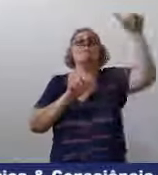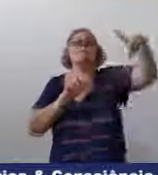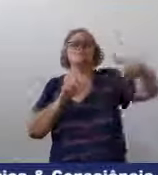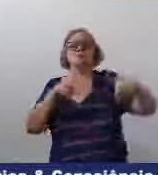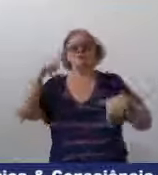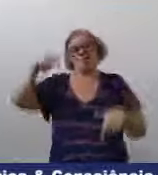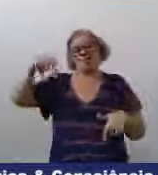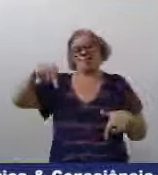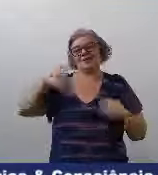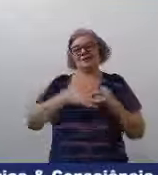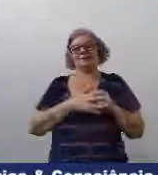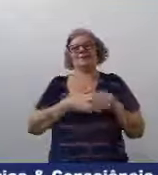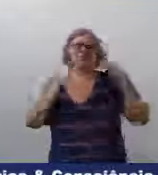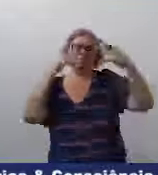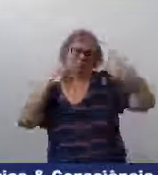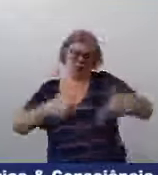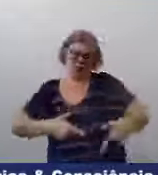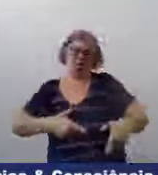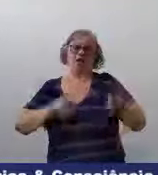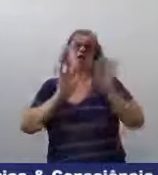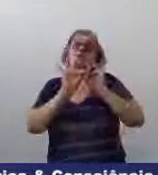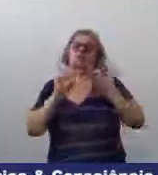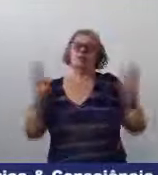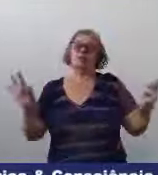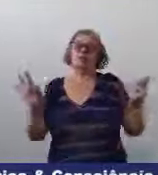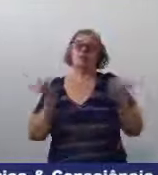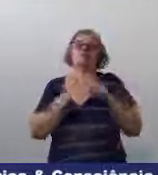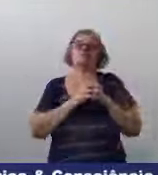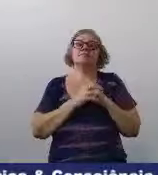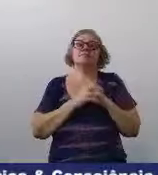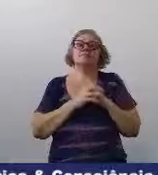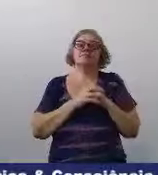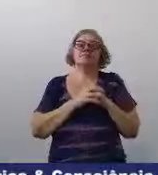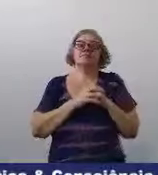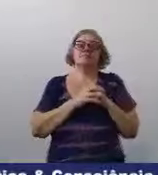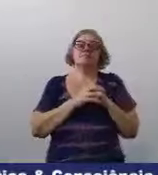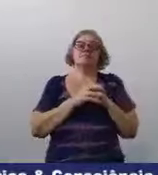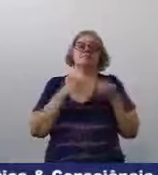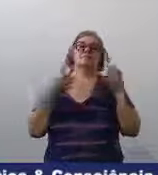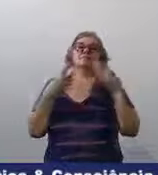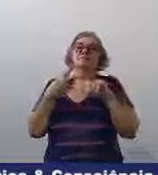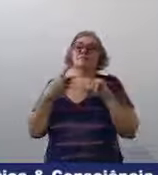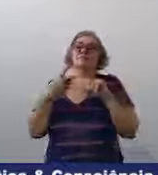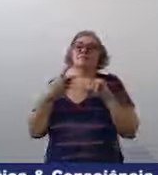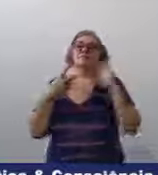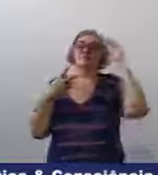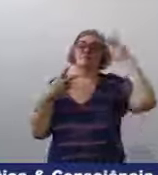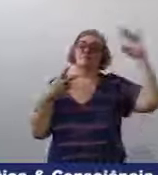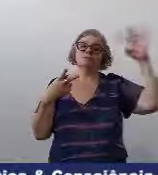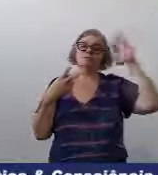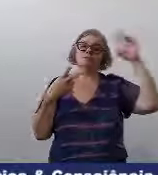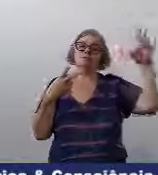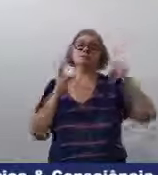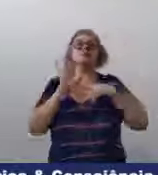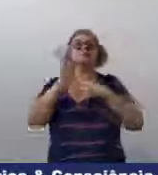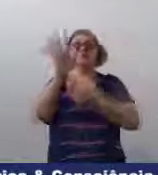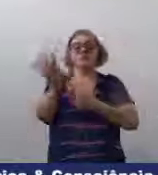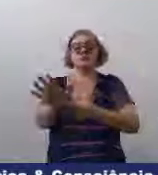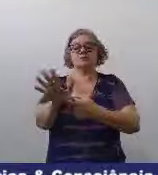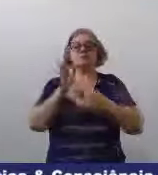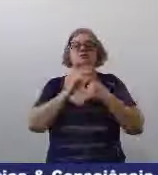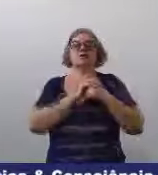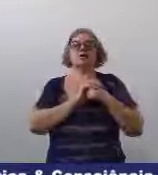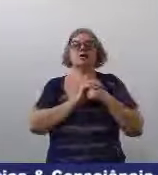dizer salto quântico? Todo mundo fala, mas não sabe muito bem o que é. Virou moda. Então, essa explicação dos termos, e principalmente no sentido